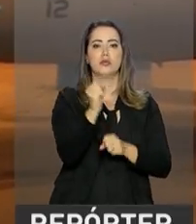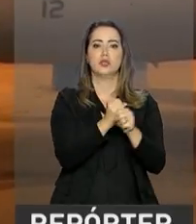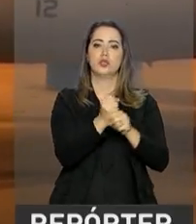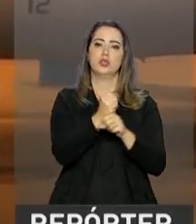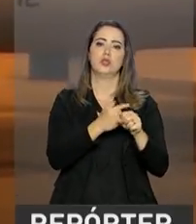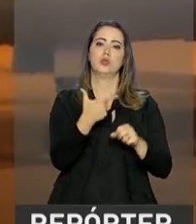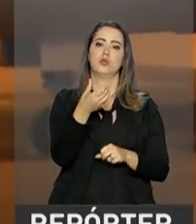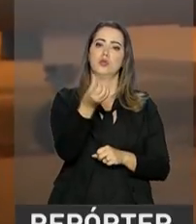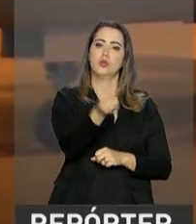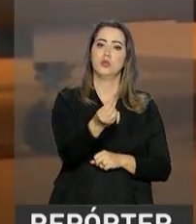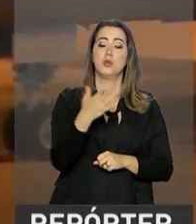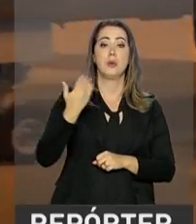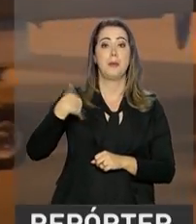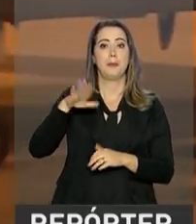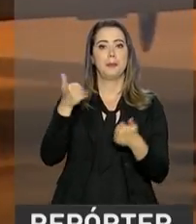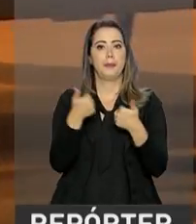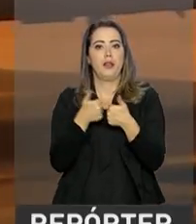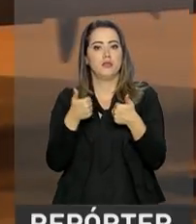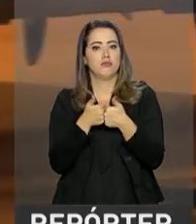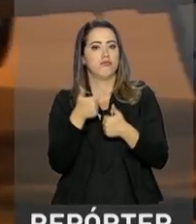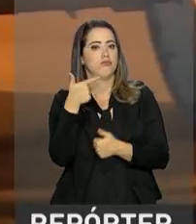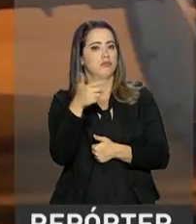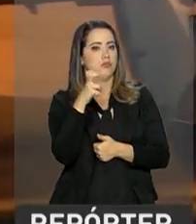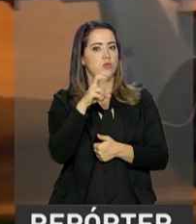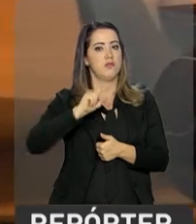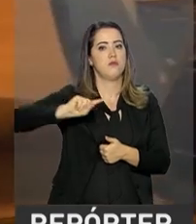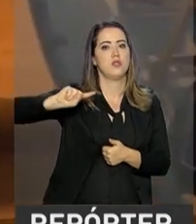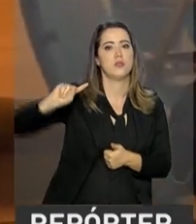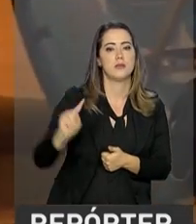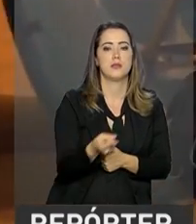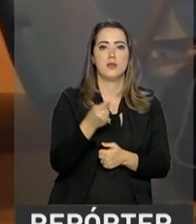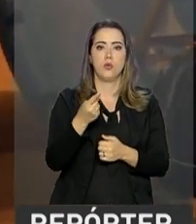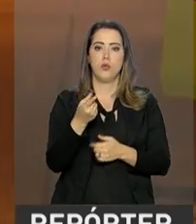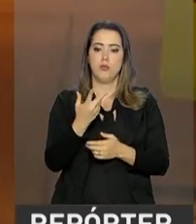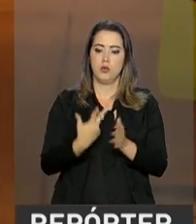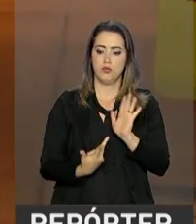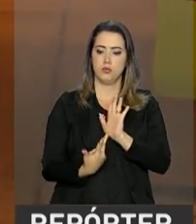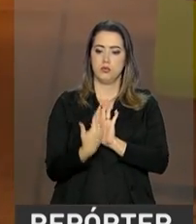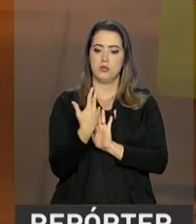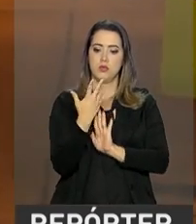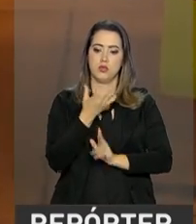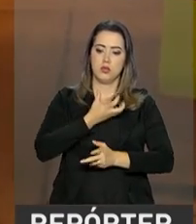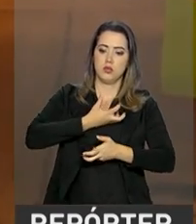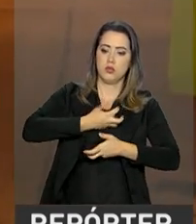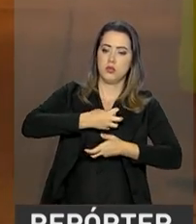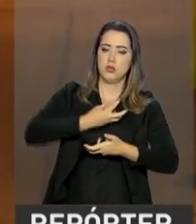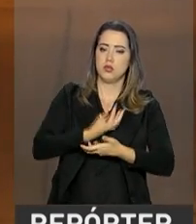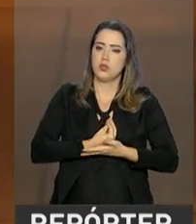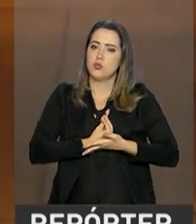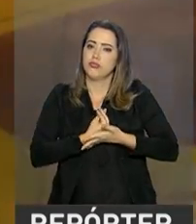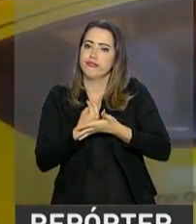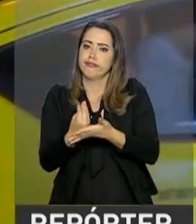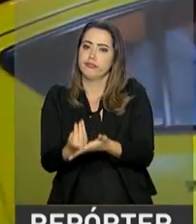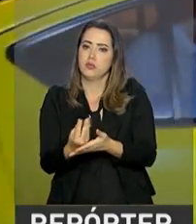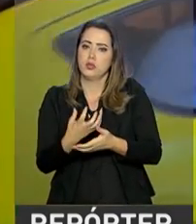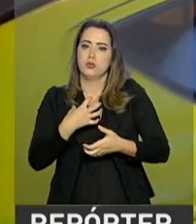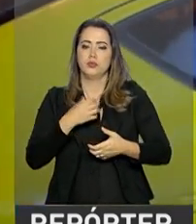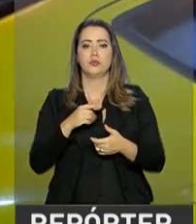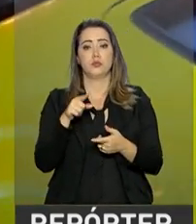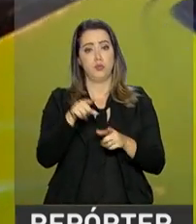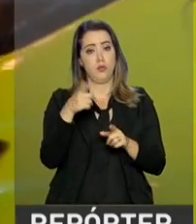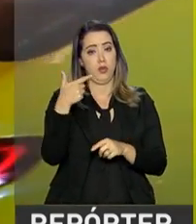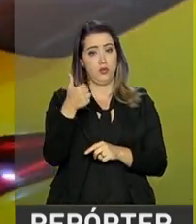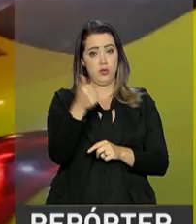2016 foram aproximadamente 25 mil transplantes em 2017 cerca de 27